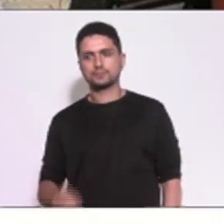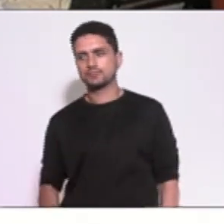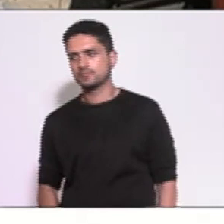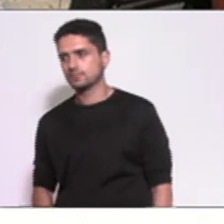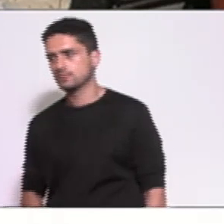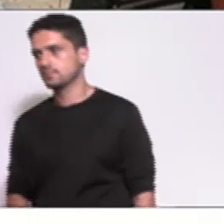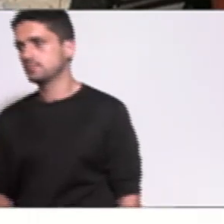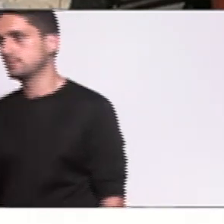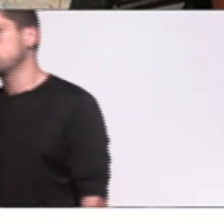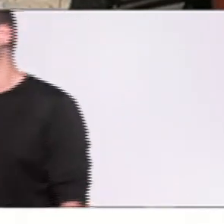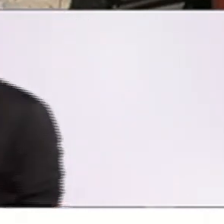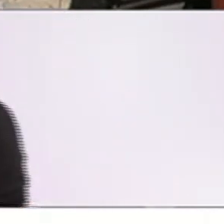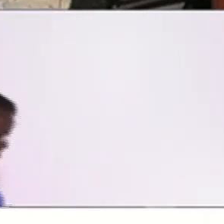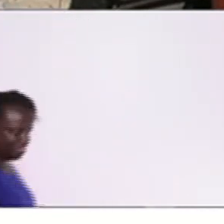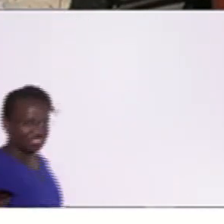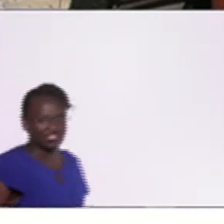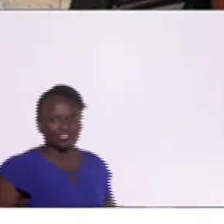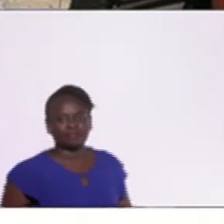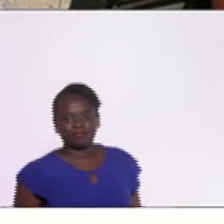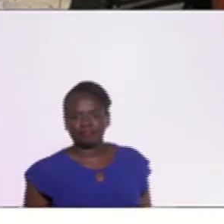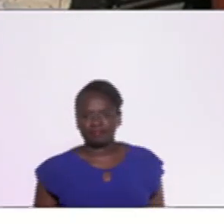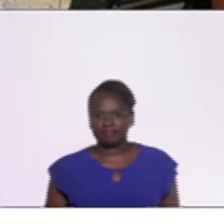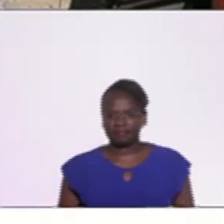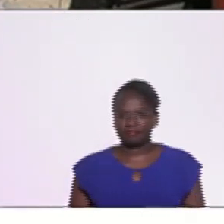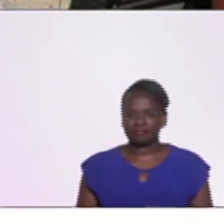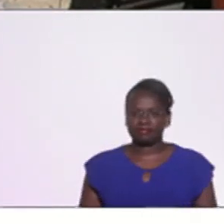Senhor Roberto, seja bem-vindo.